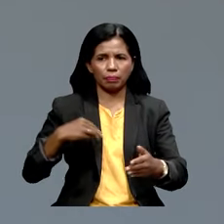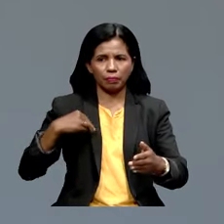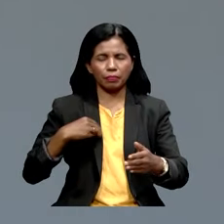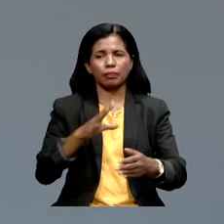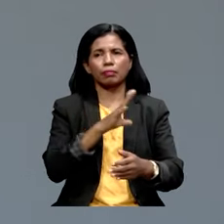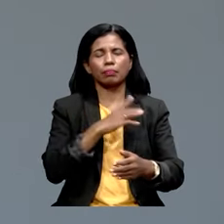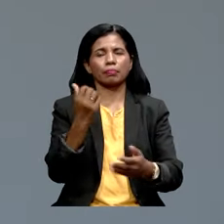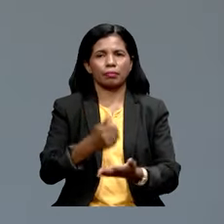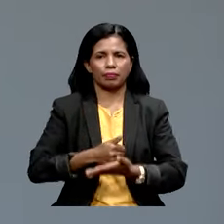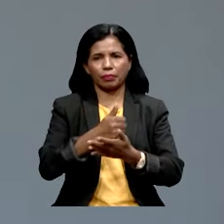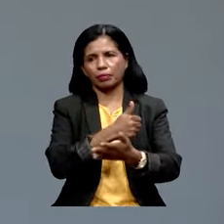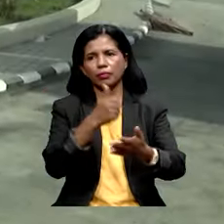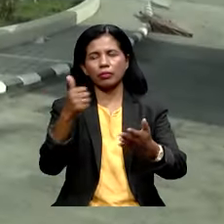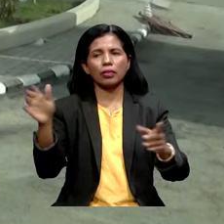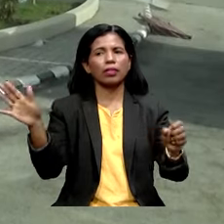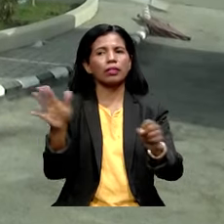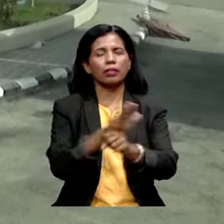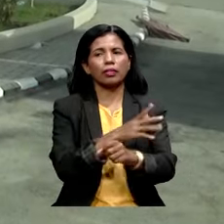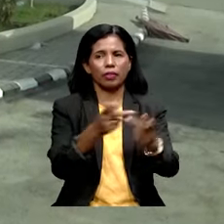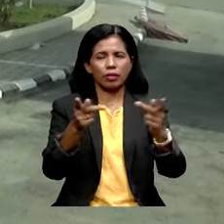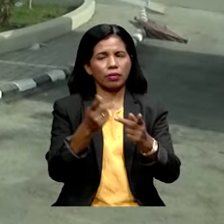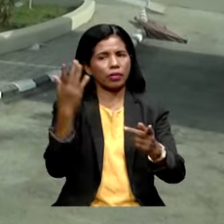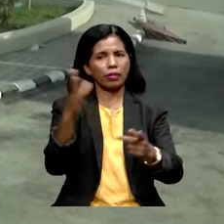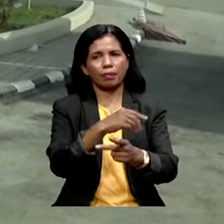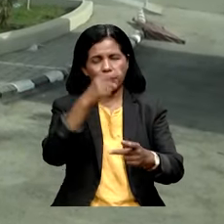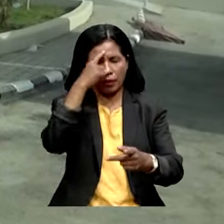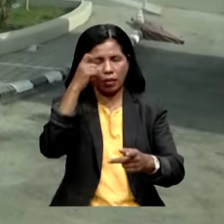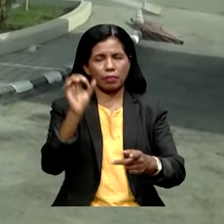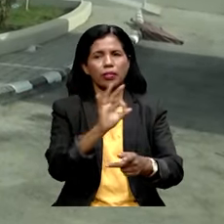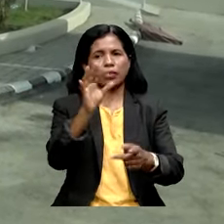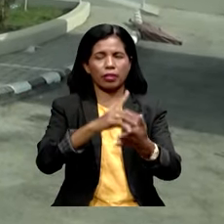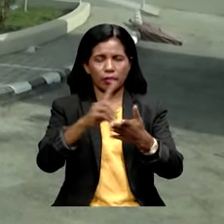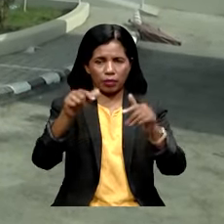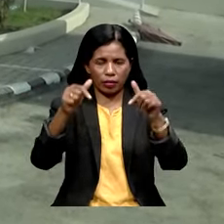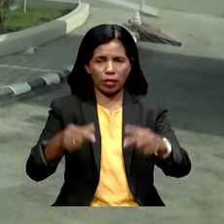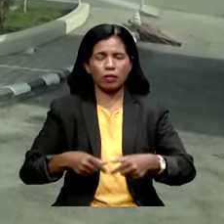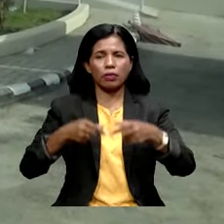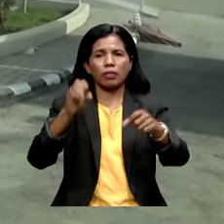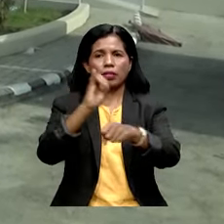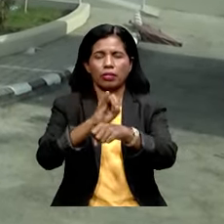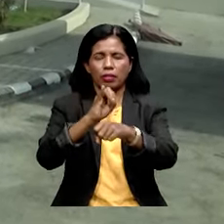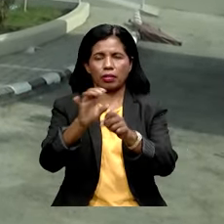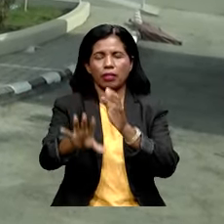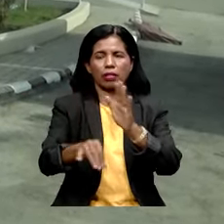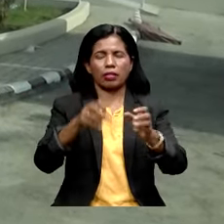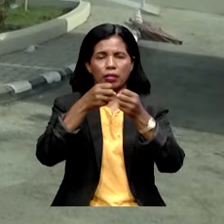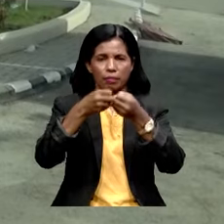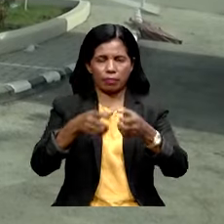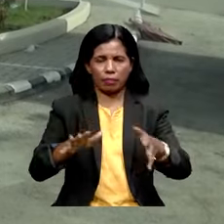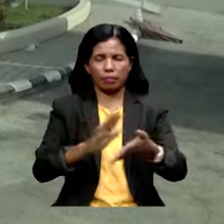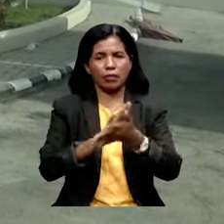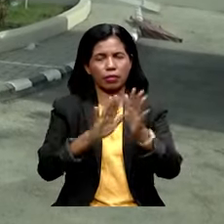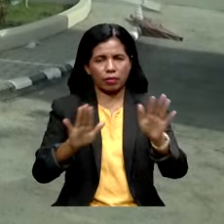heladet facilidade balung ho di completa ia fatin refere. Tamba ne sexta semana ne se entrega ba igreja ho di heta benção. Ohe